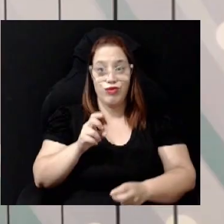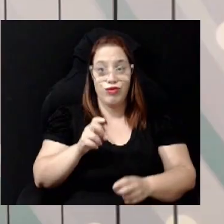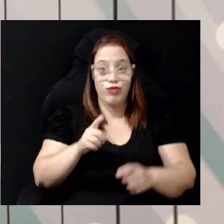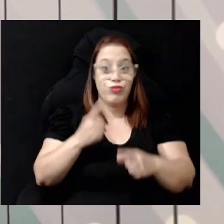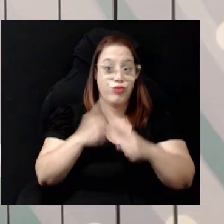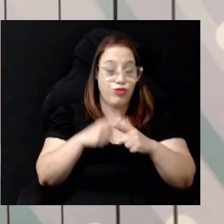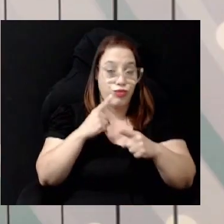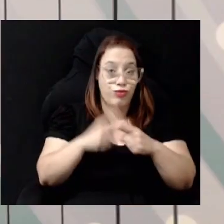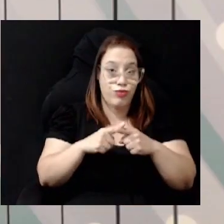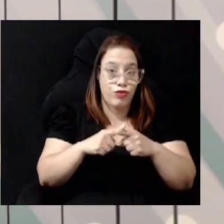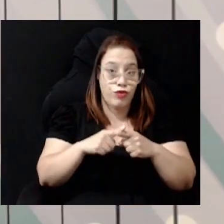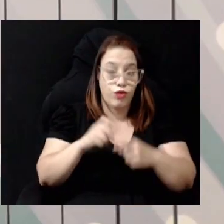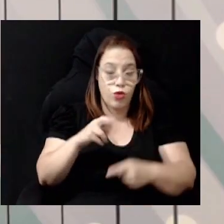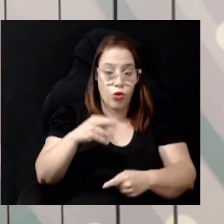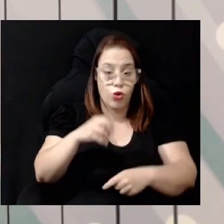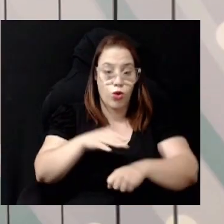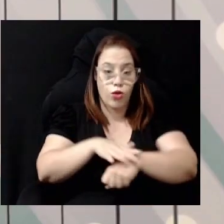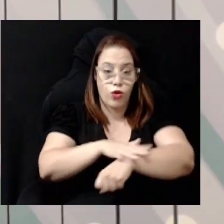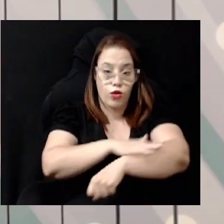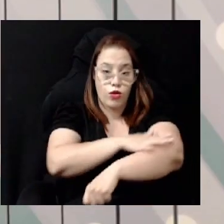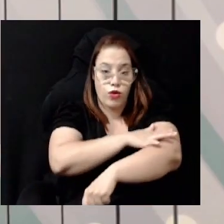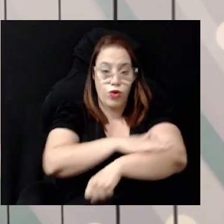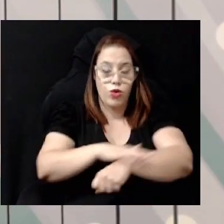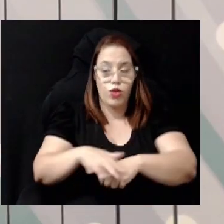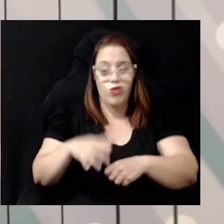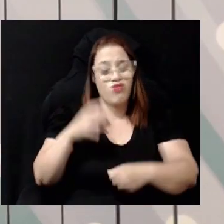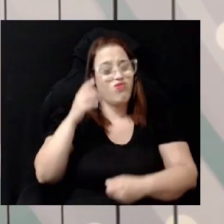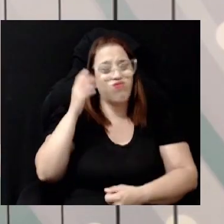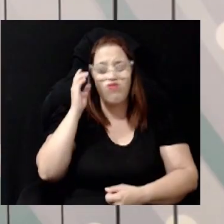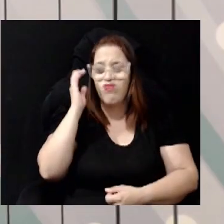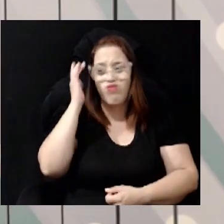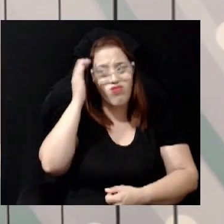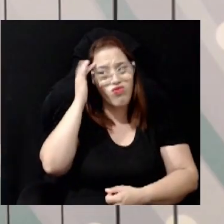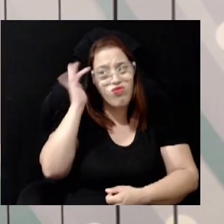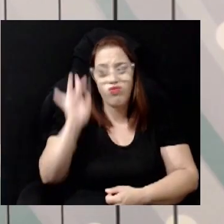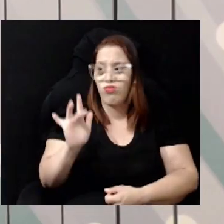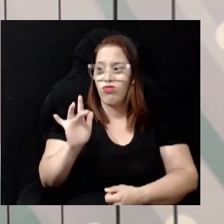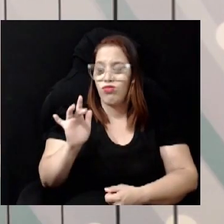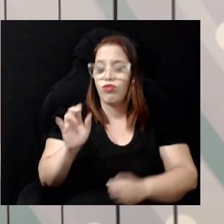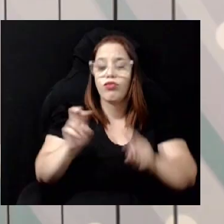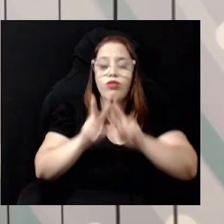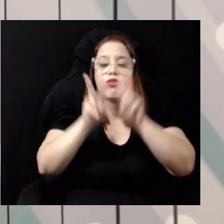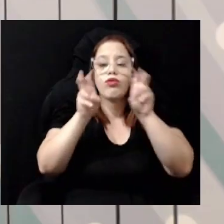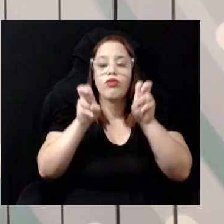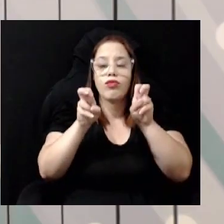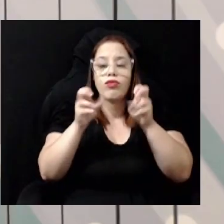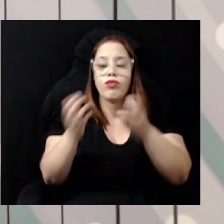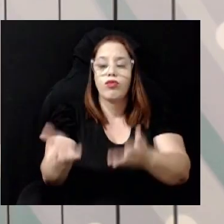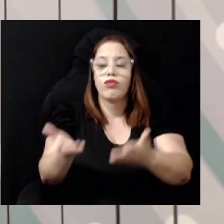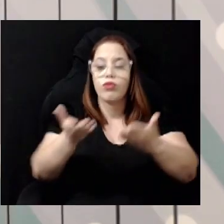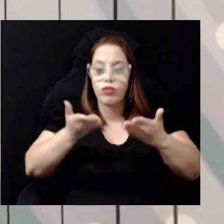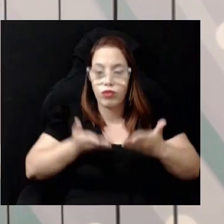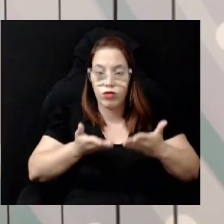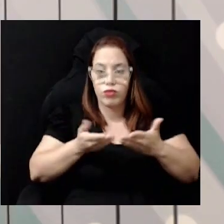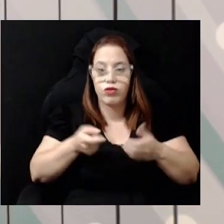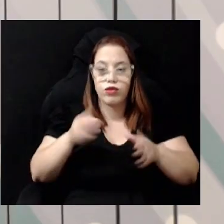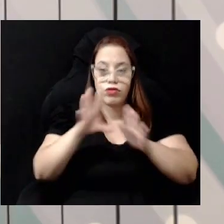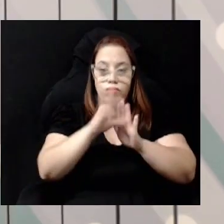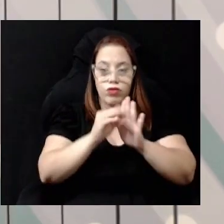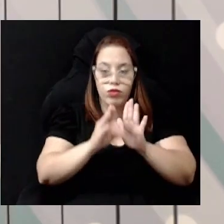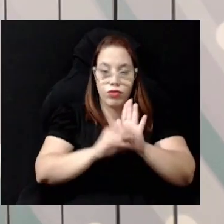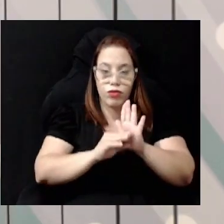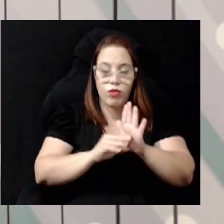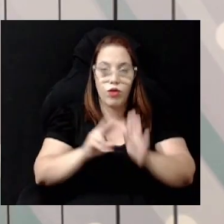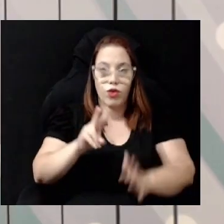da maioria dos tumores ósseos é desconhecida. Para falar sobre esse assunto, o convidado do programa de hoje